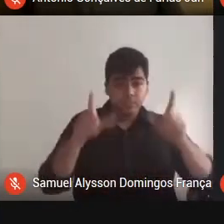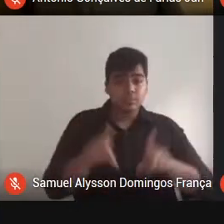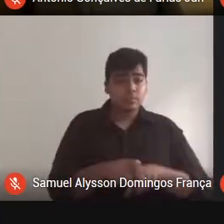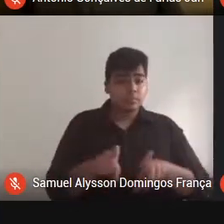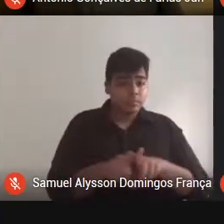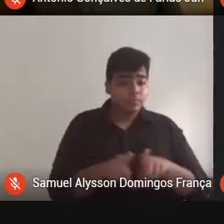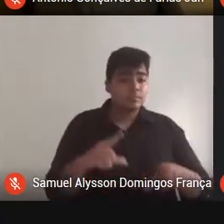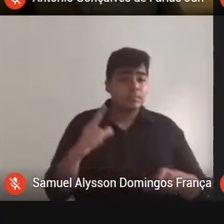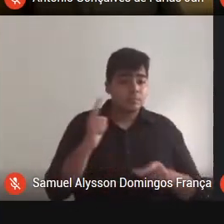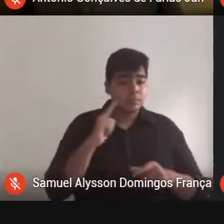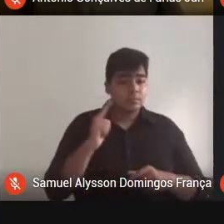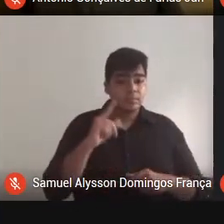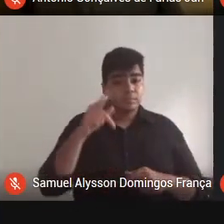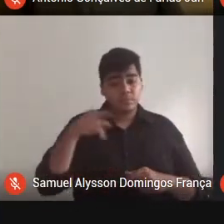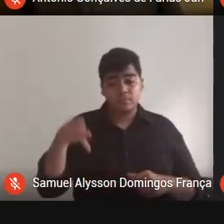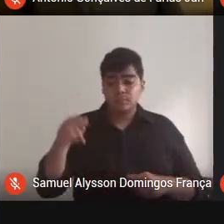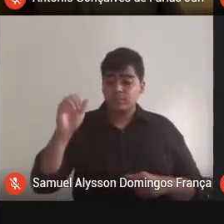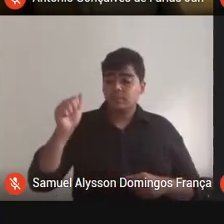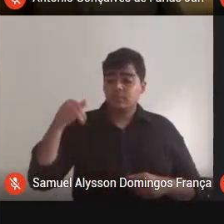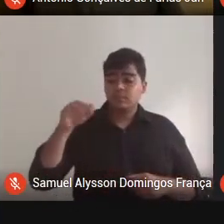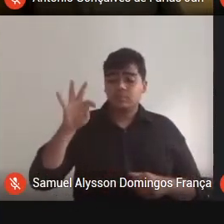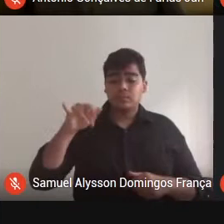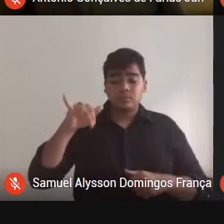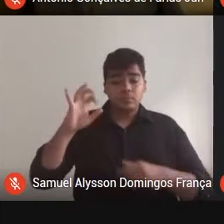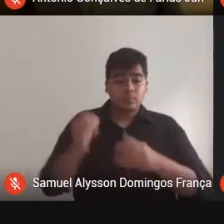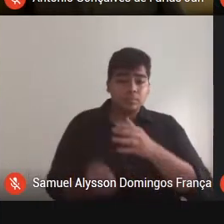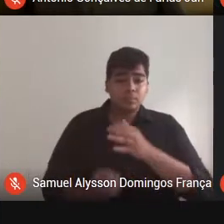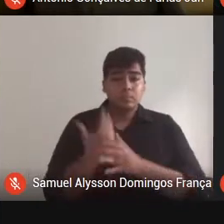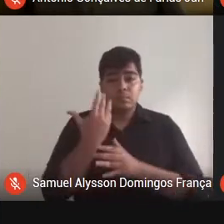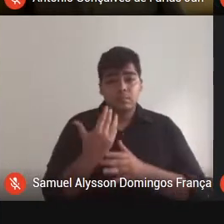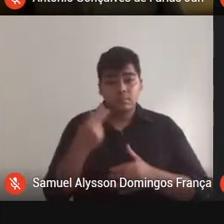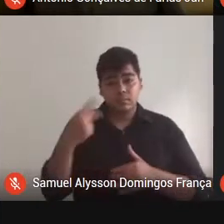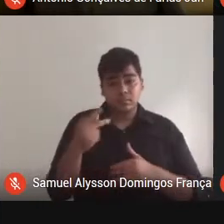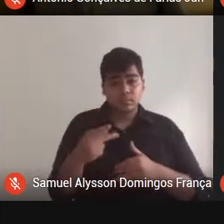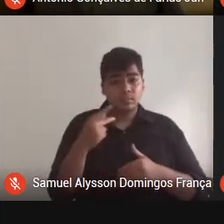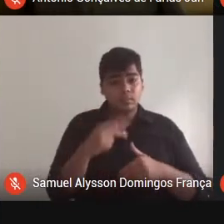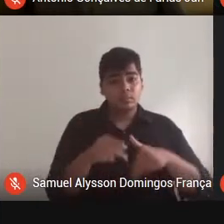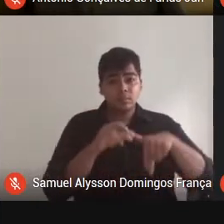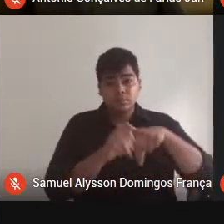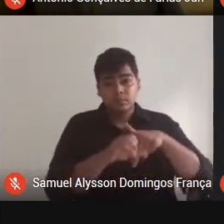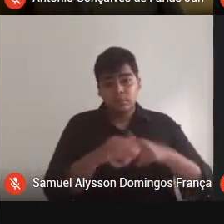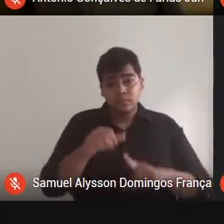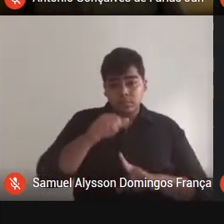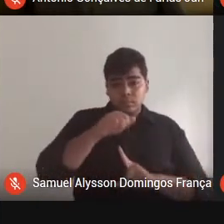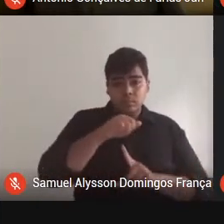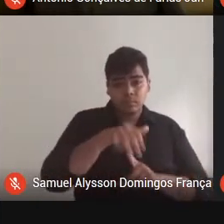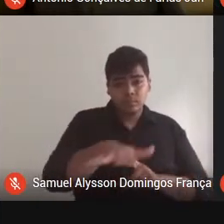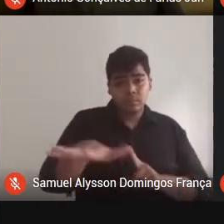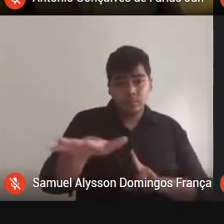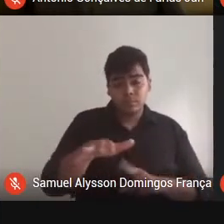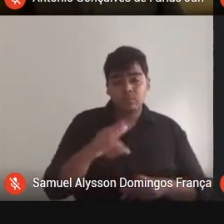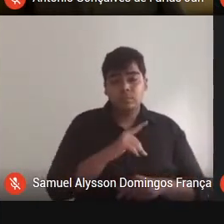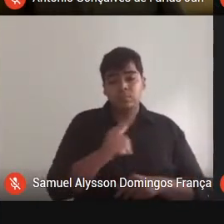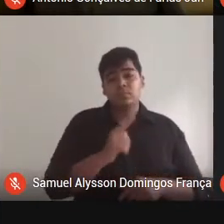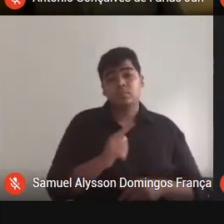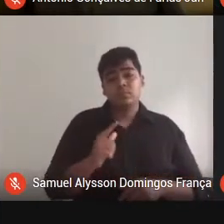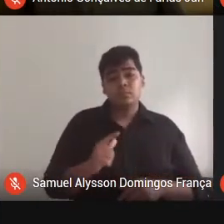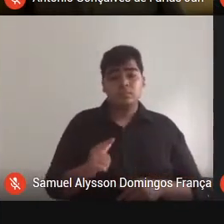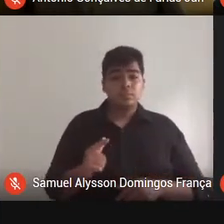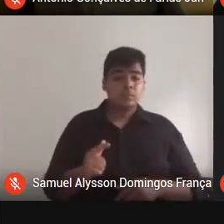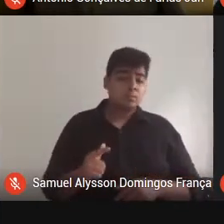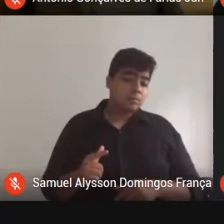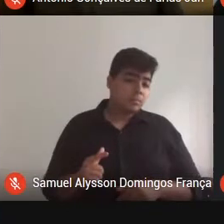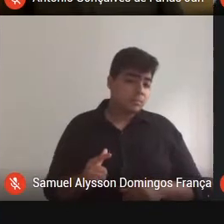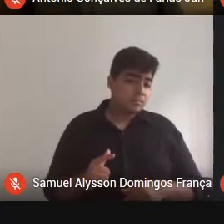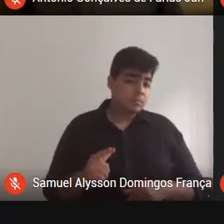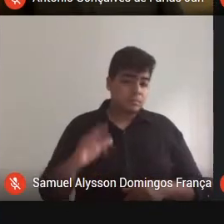professor Antônio foi um dos fundadores, né, desse núcleo de extensão. E o CACS quer dizer Centro